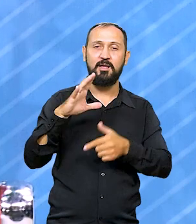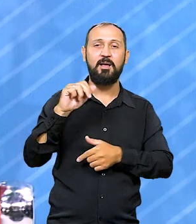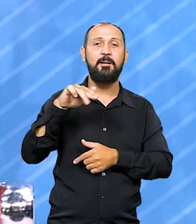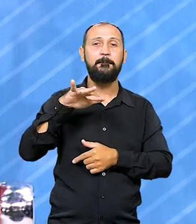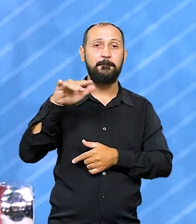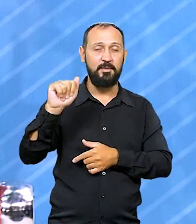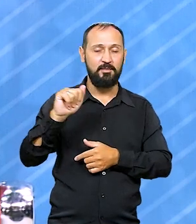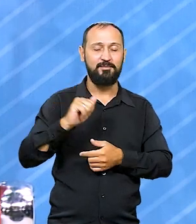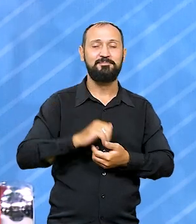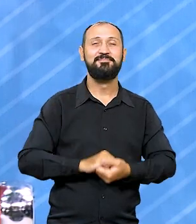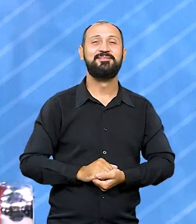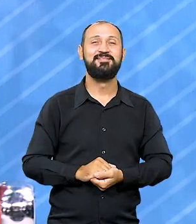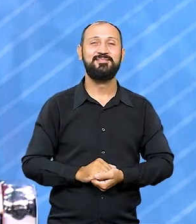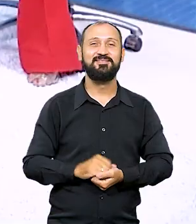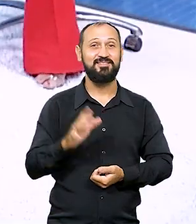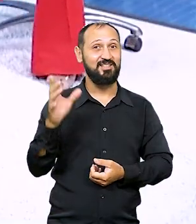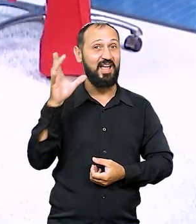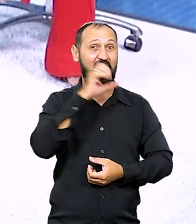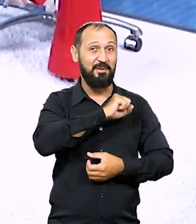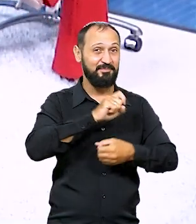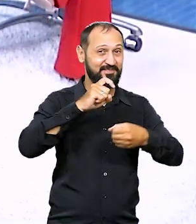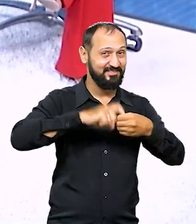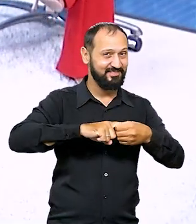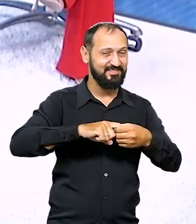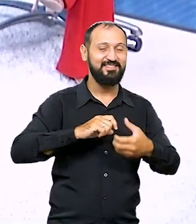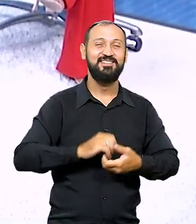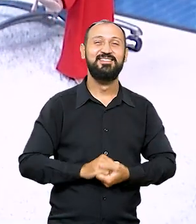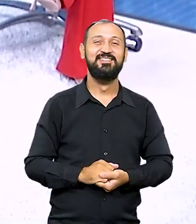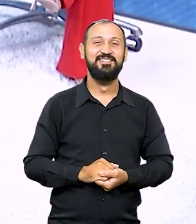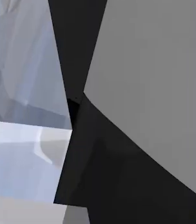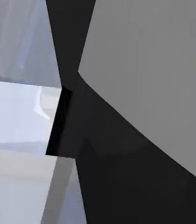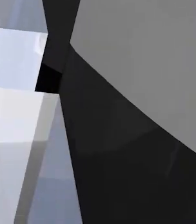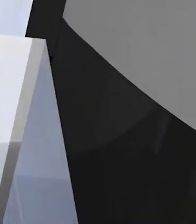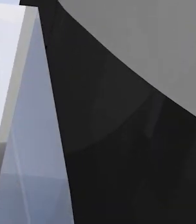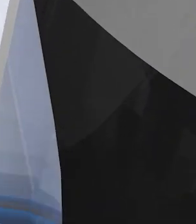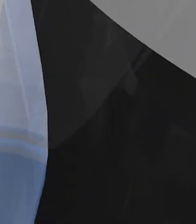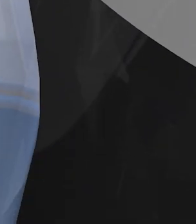Trabalhista, a doutora Camila Marques. Nós voltamos já já.